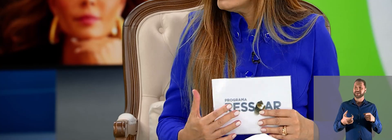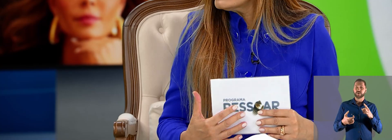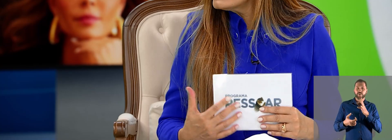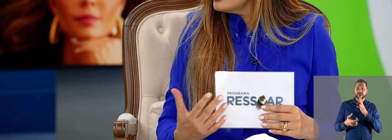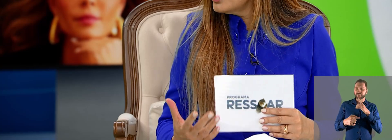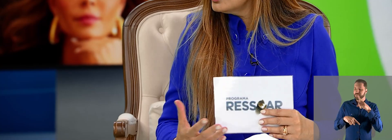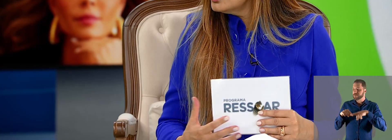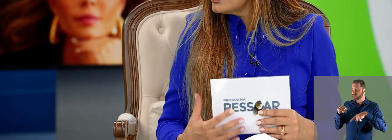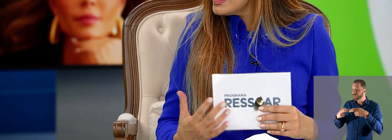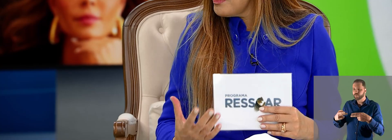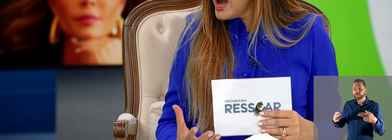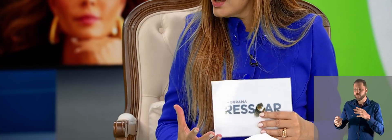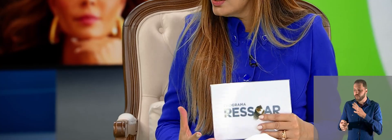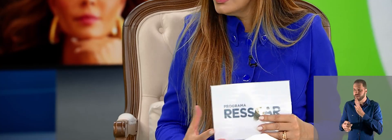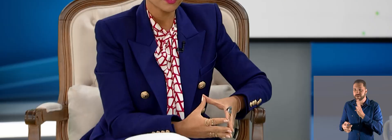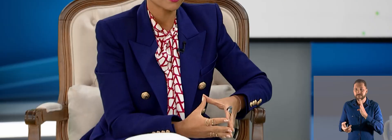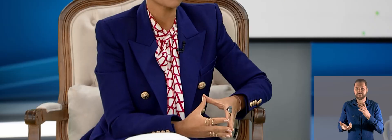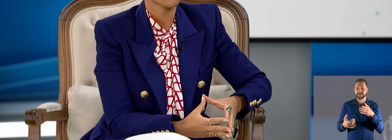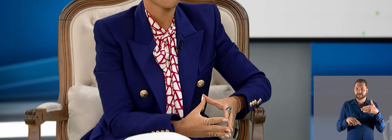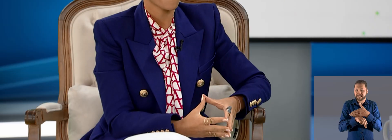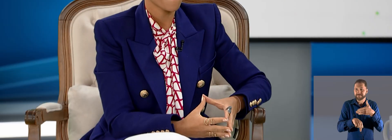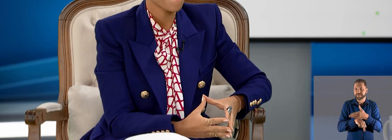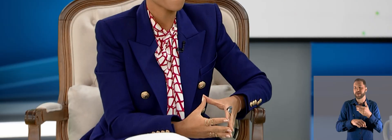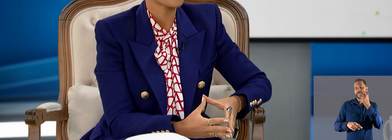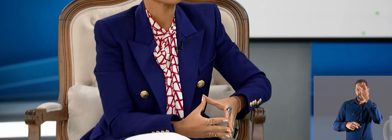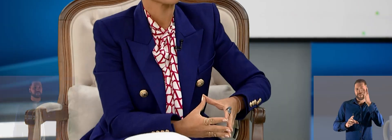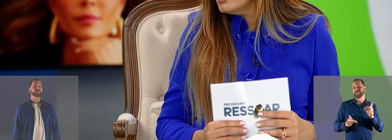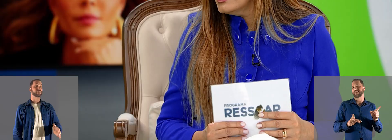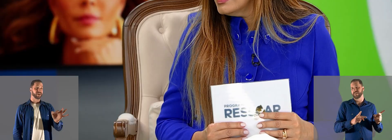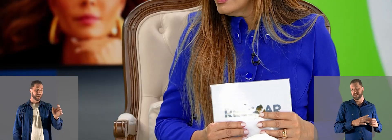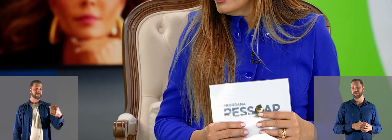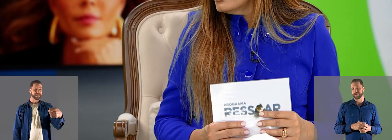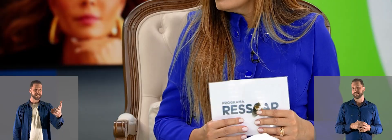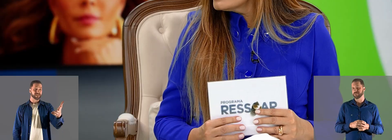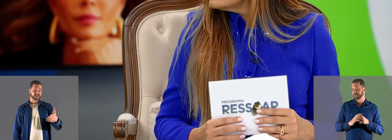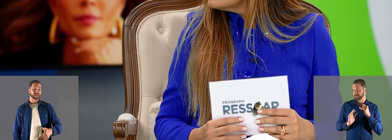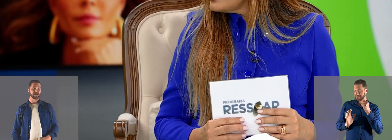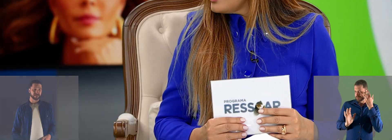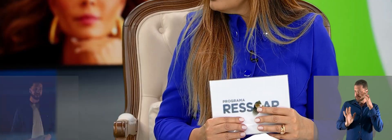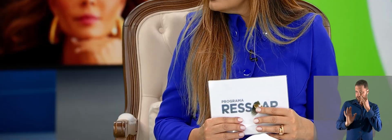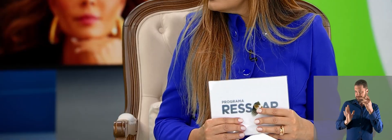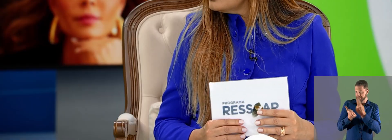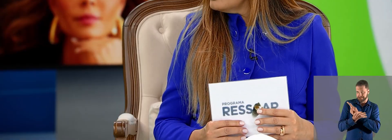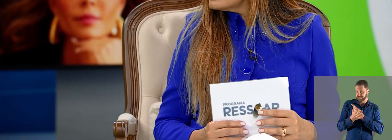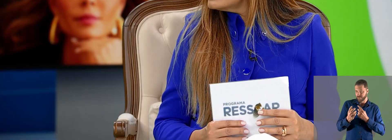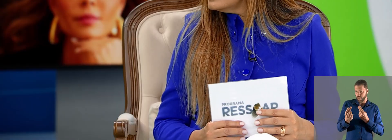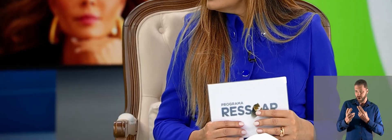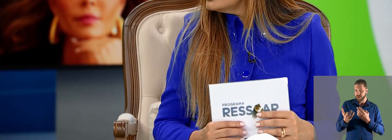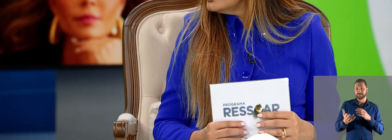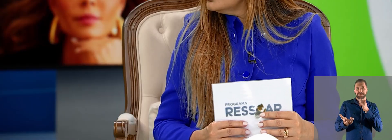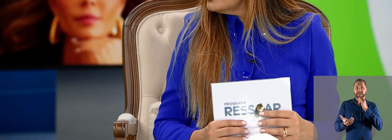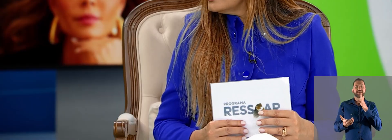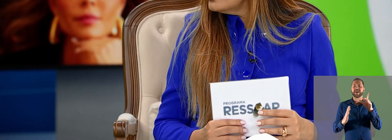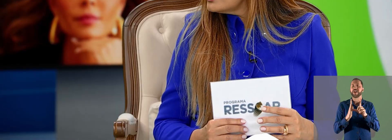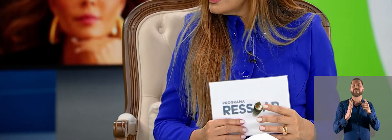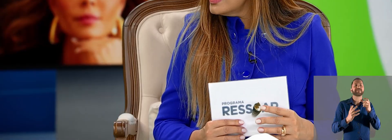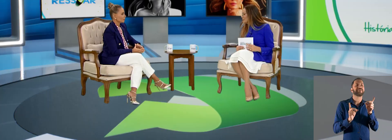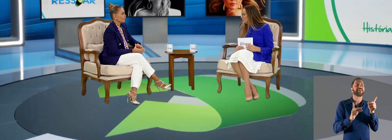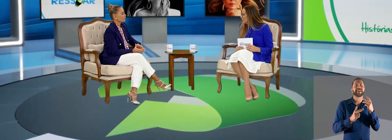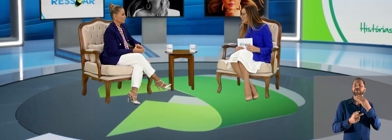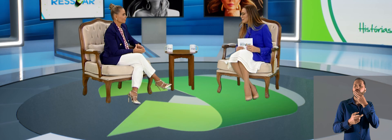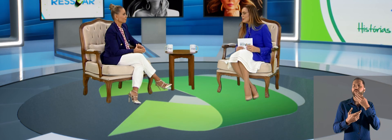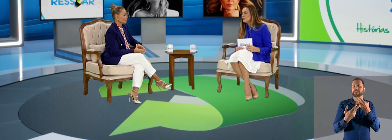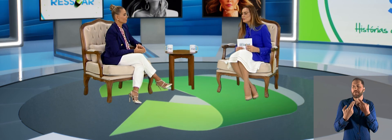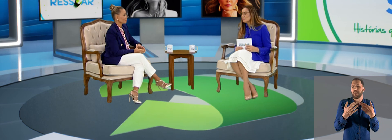conhecer o produto fazer parte dele até para poder vender com certeza não sei se já aconteceu com você de ir numa